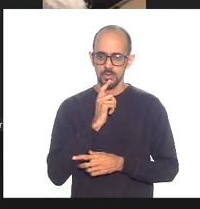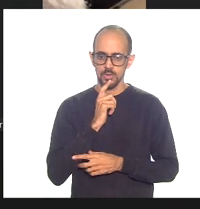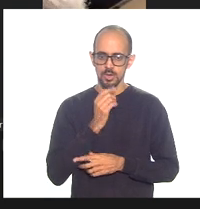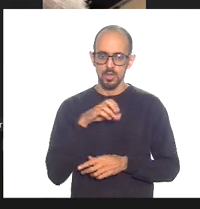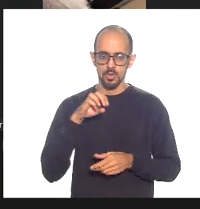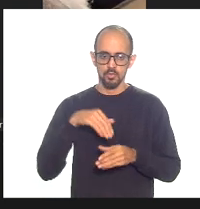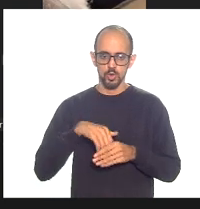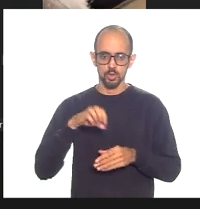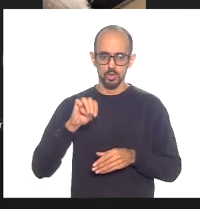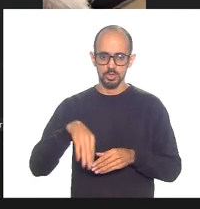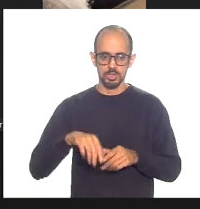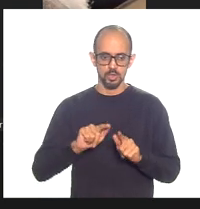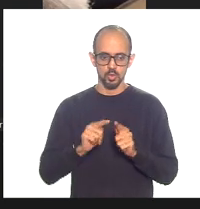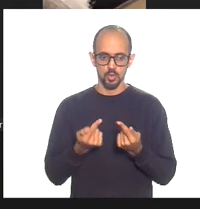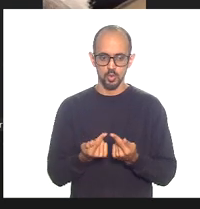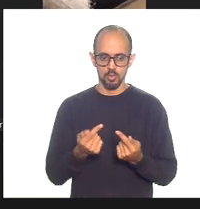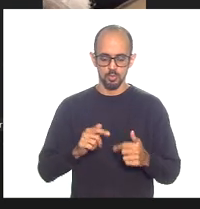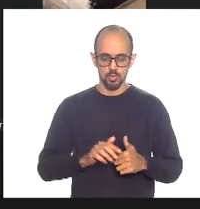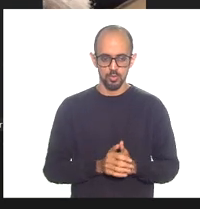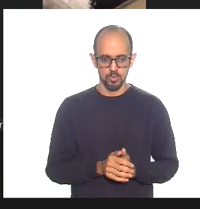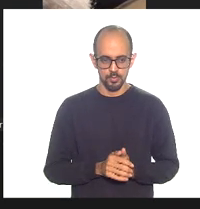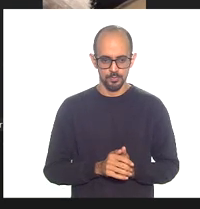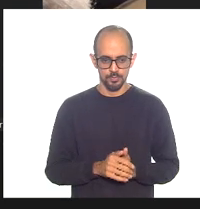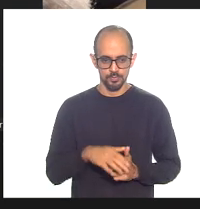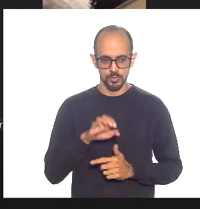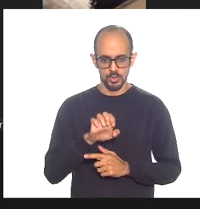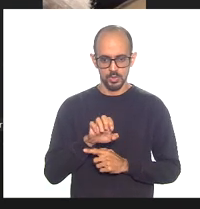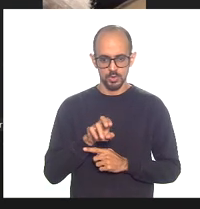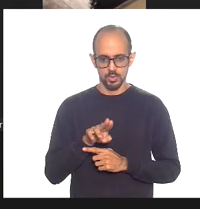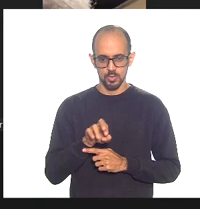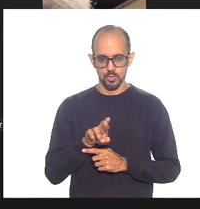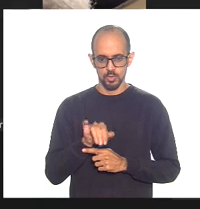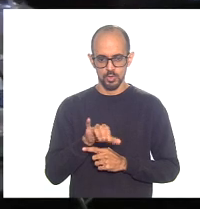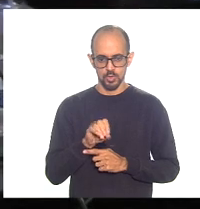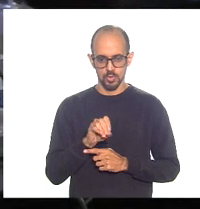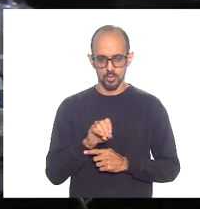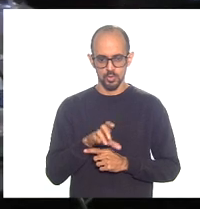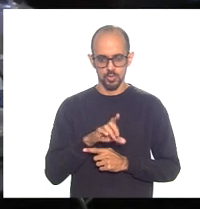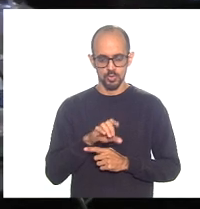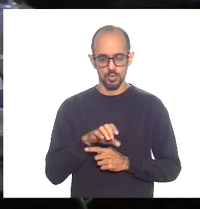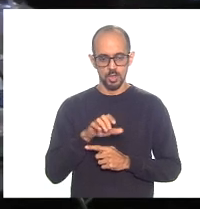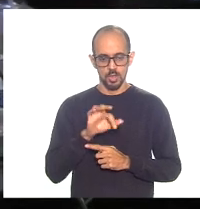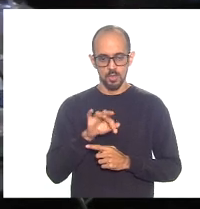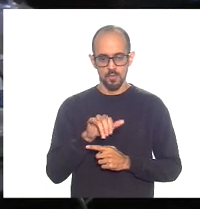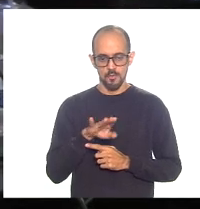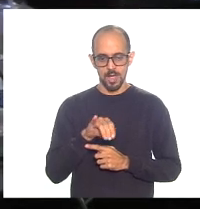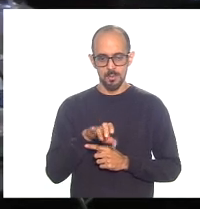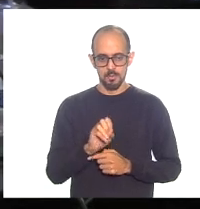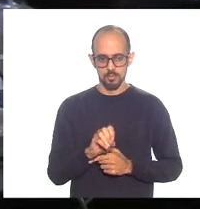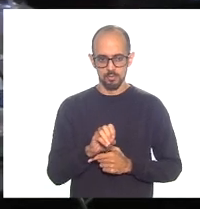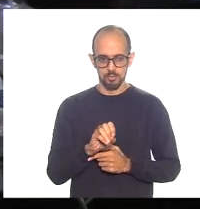Votou sim no grupo. Deputado Eurico Júnior. Deputado Fábio Silva.